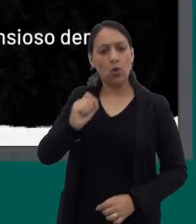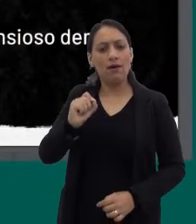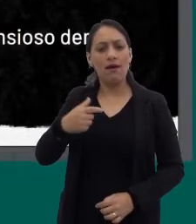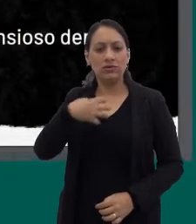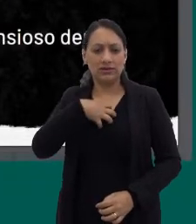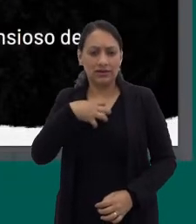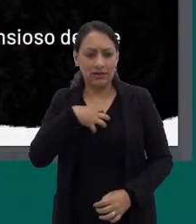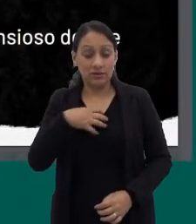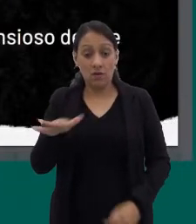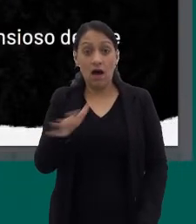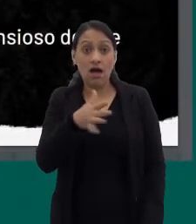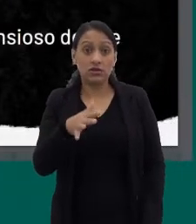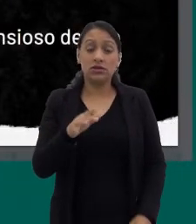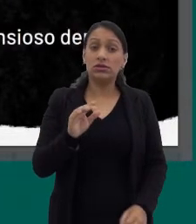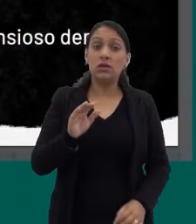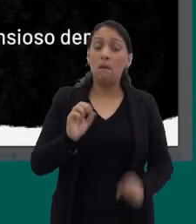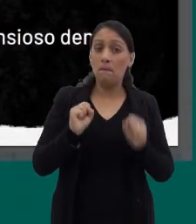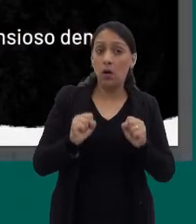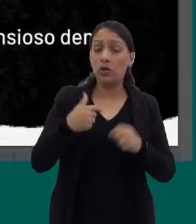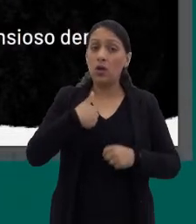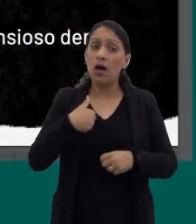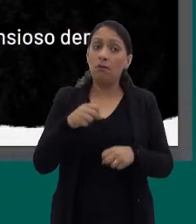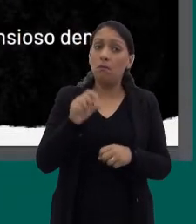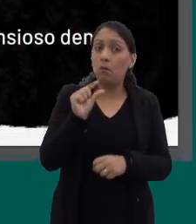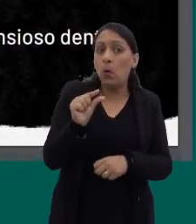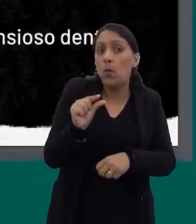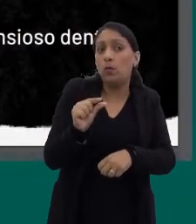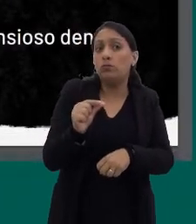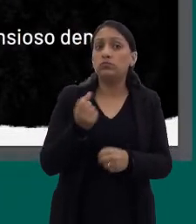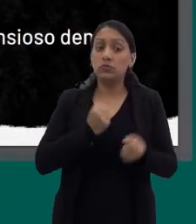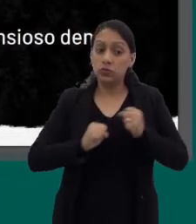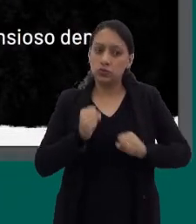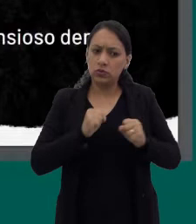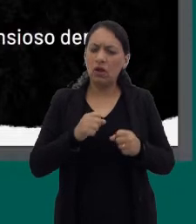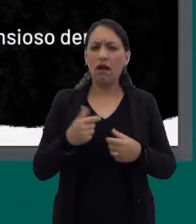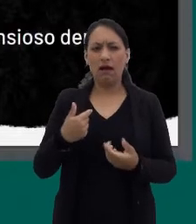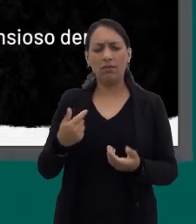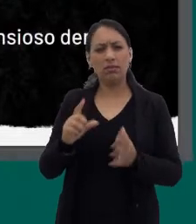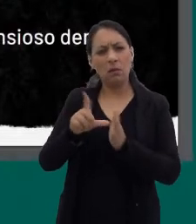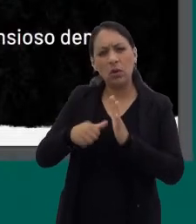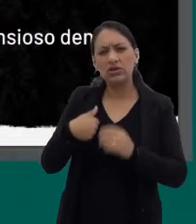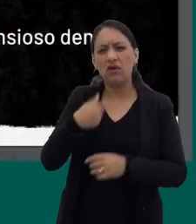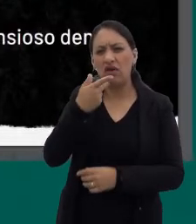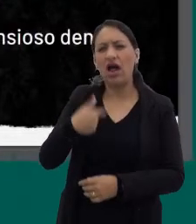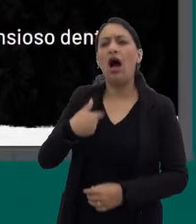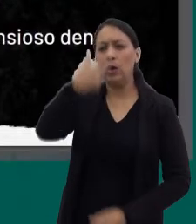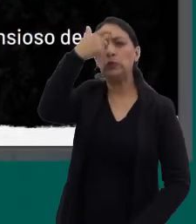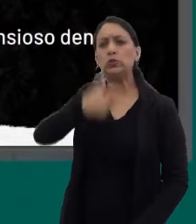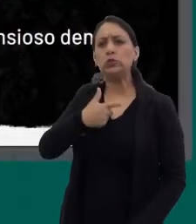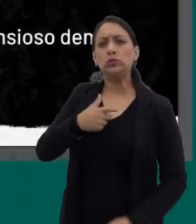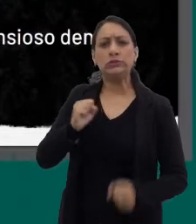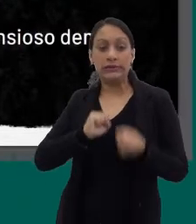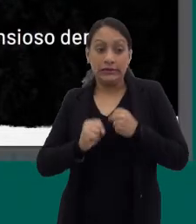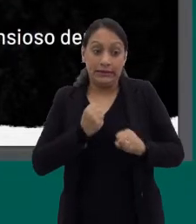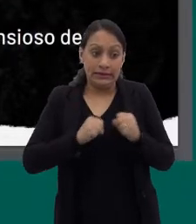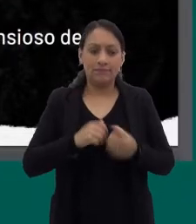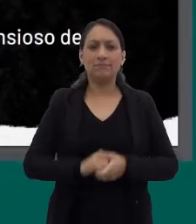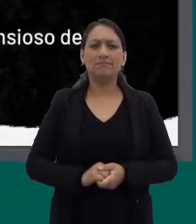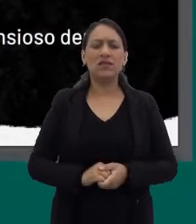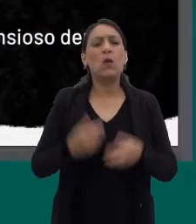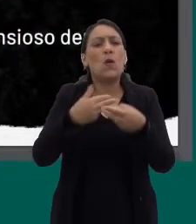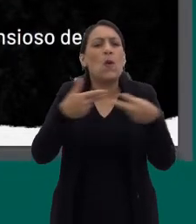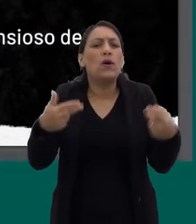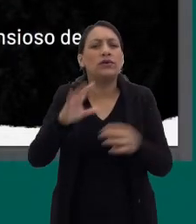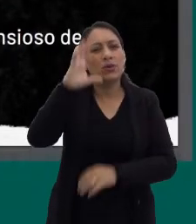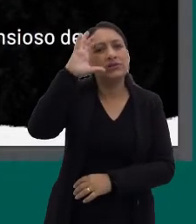repente, estar um pouco ansiosa, posso me denominar como ansiedade? Né? E acho que outras questões que foram surgindo até enquanto